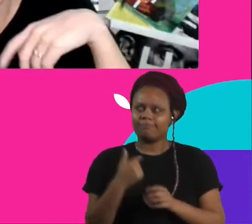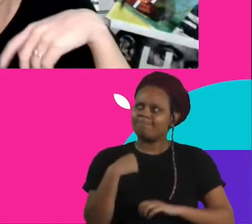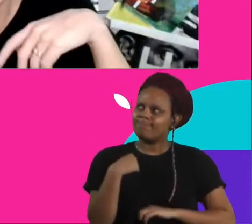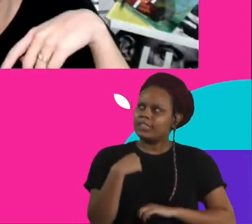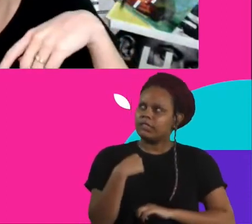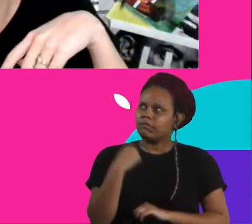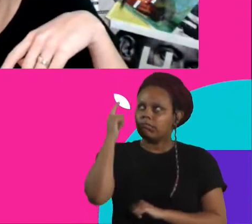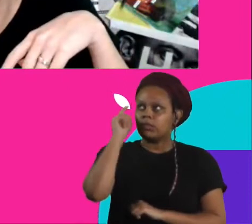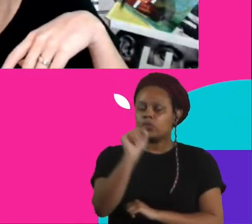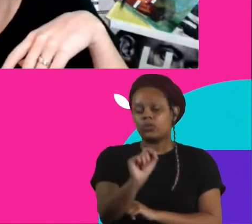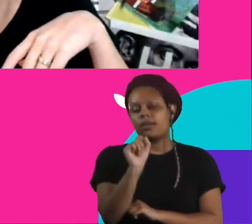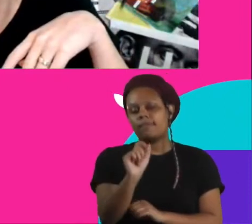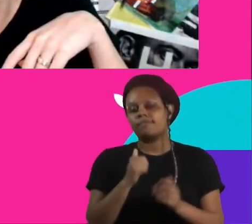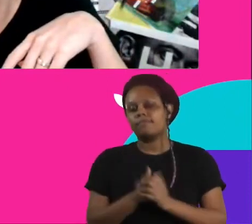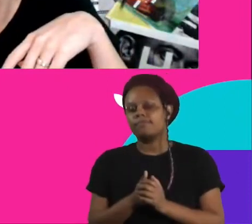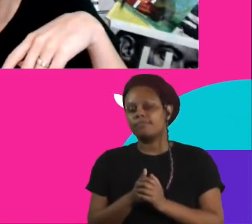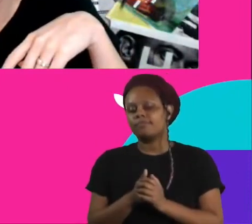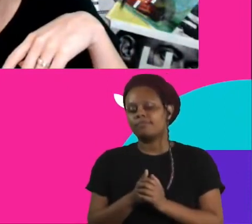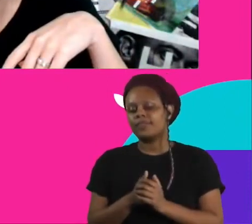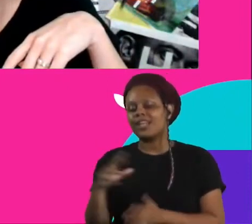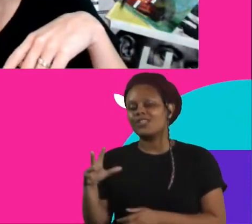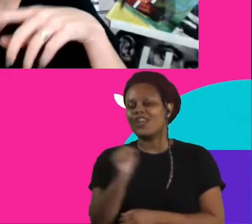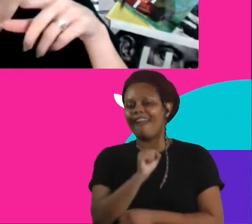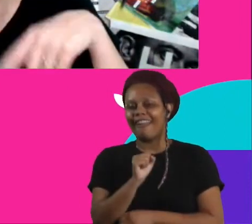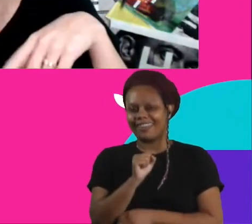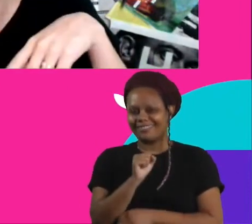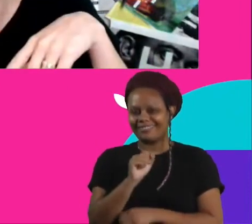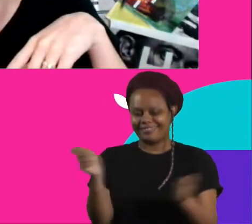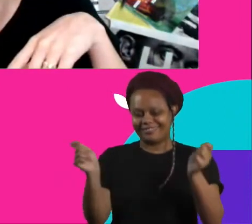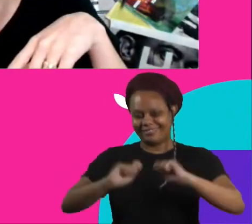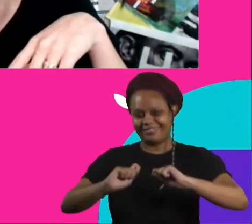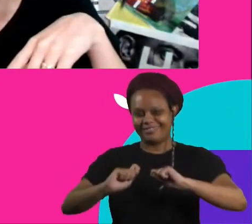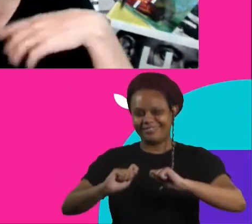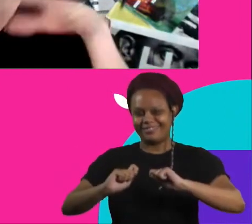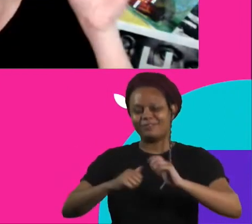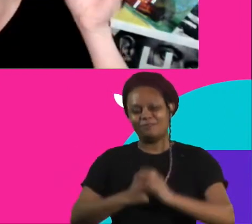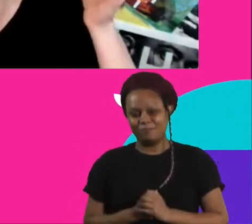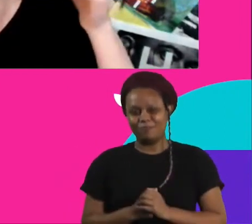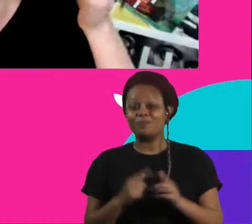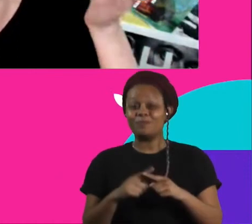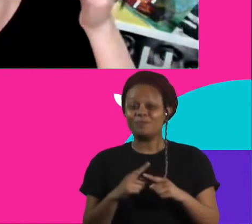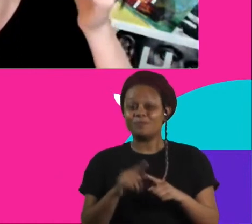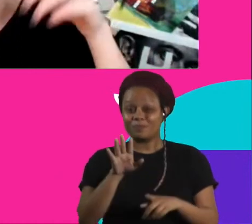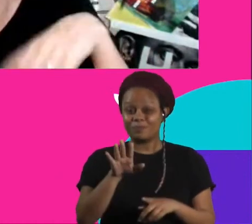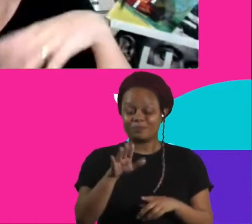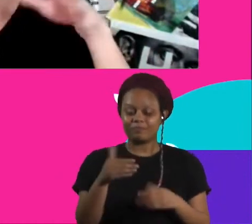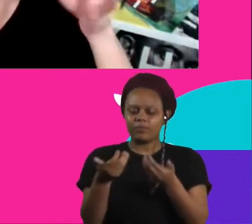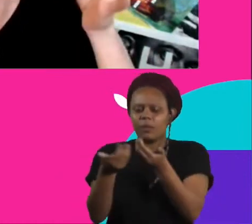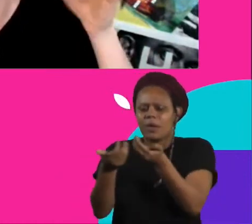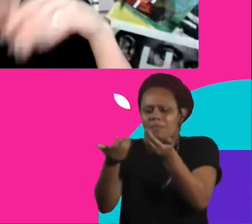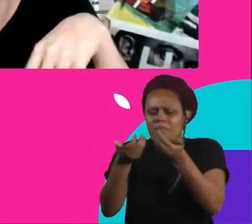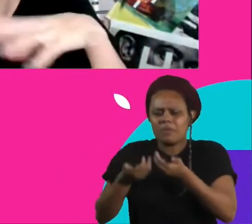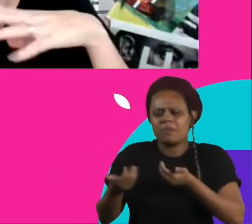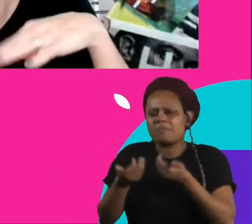elucubrar, Vlad, que a gente talvez ganhe essas competências, sabe? Porque a gente separou, como você bem disse, a gente separou muito. A